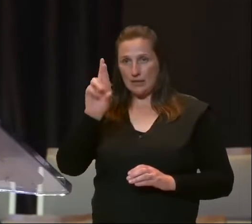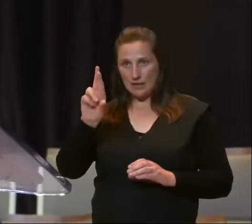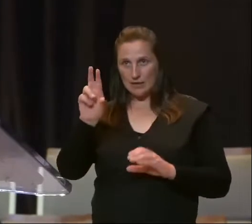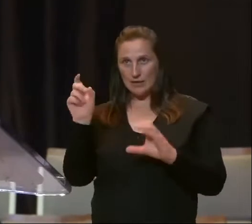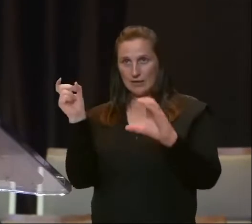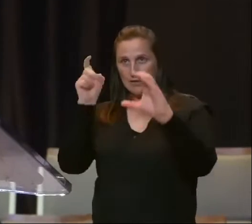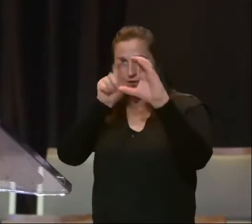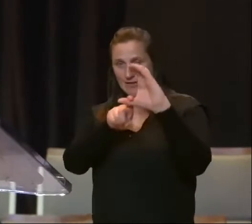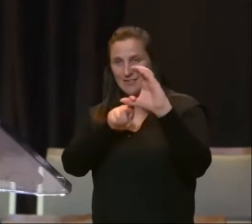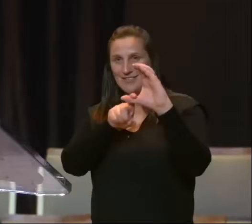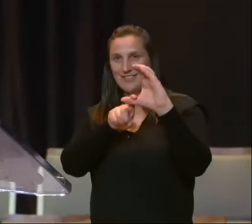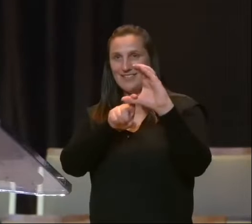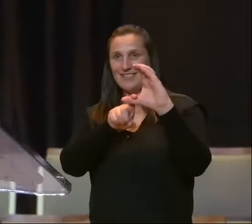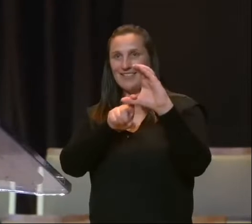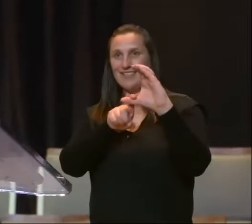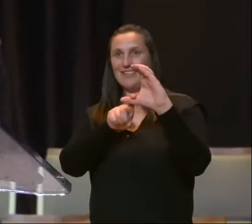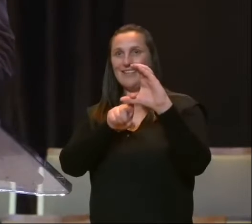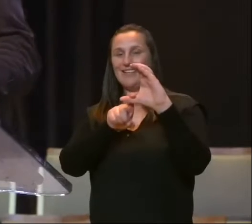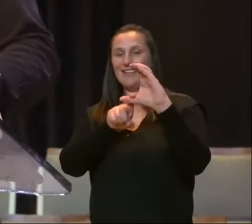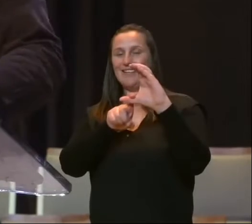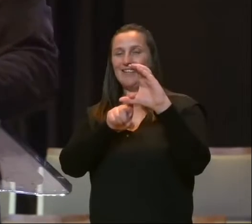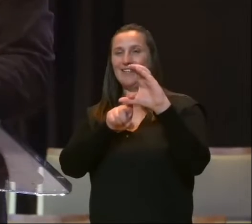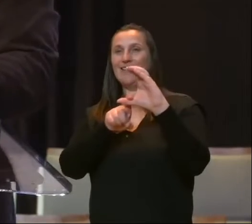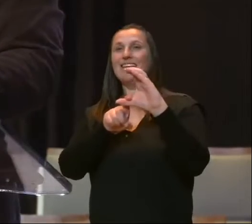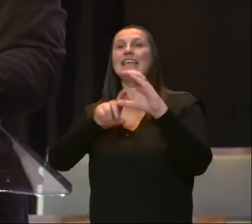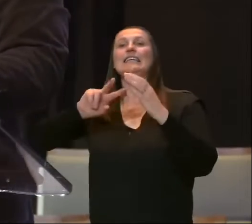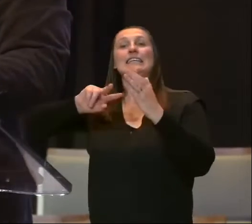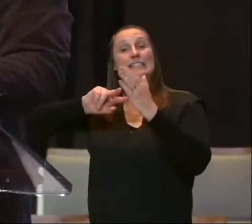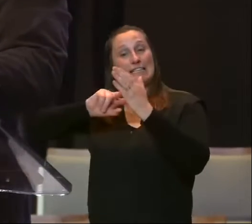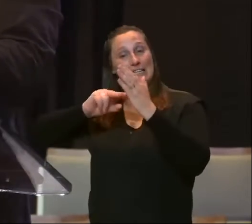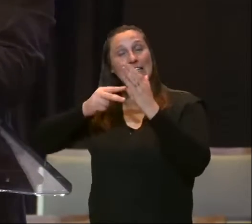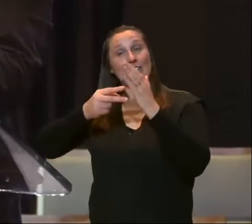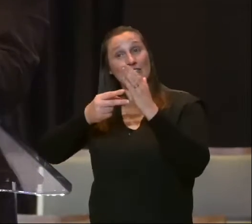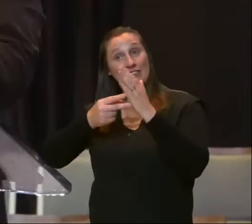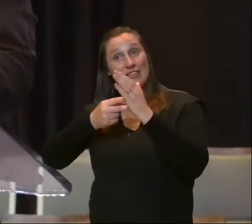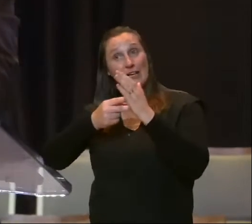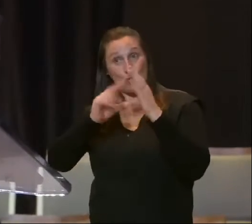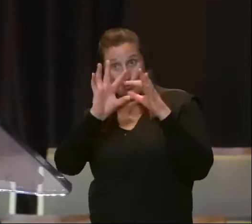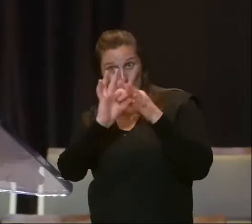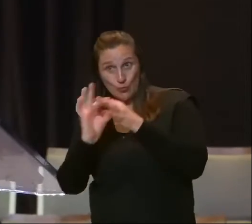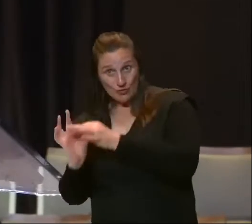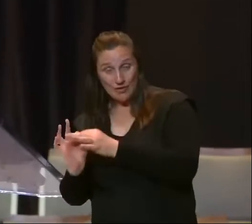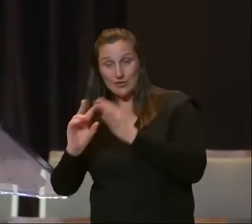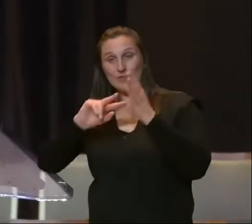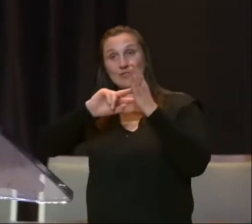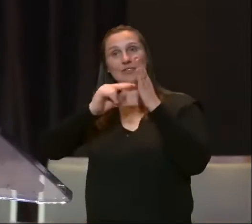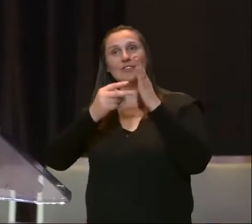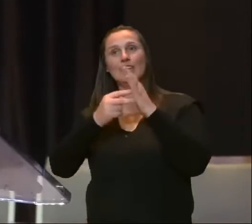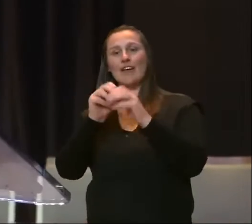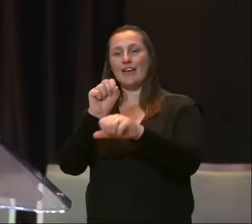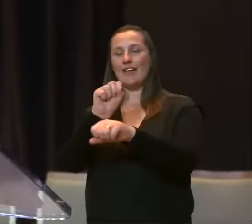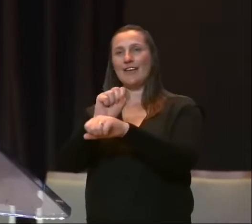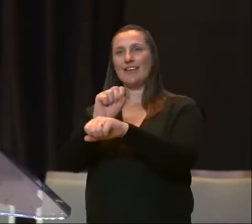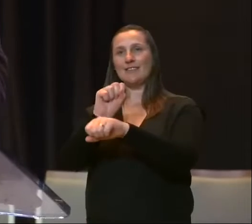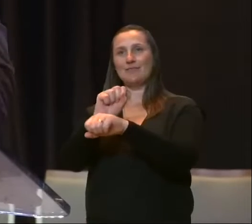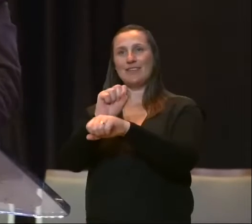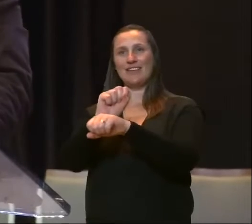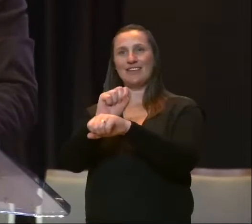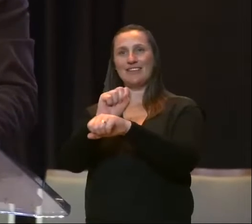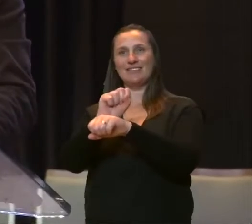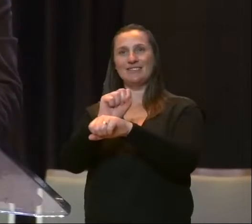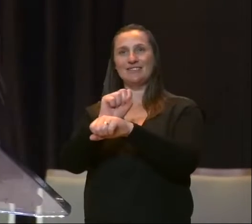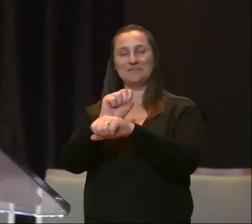E sabe, muitas vezes no vale que representa espera para nós, a gente